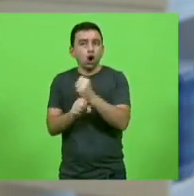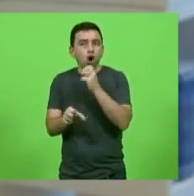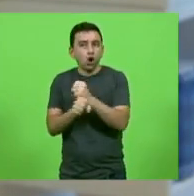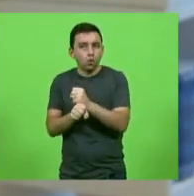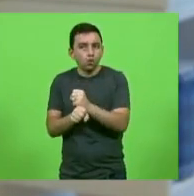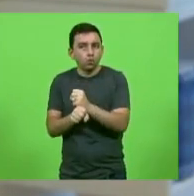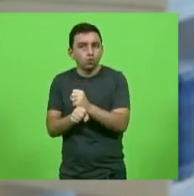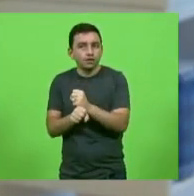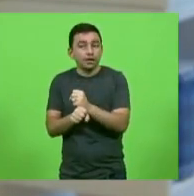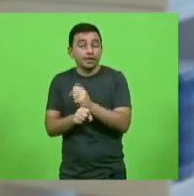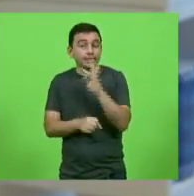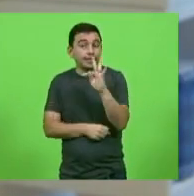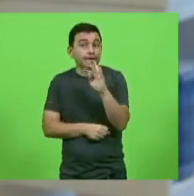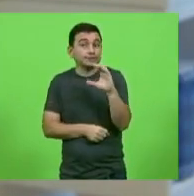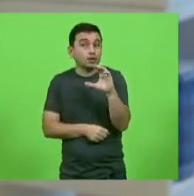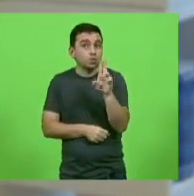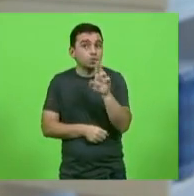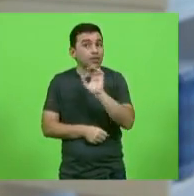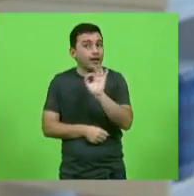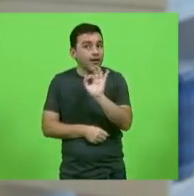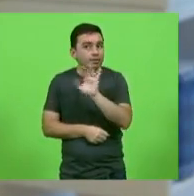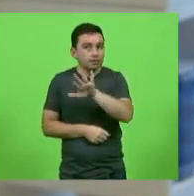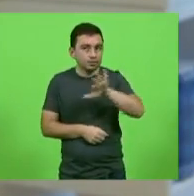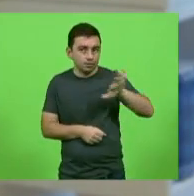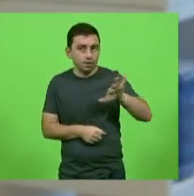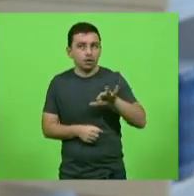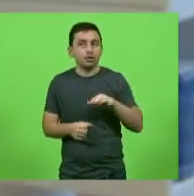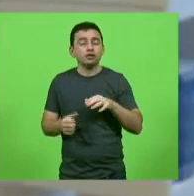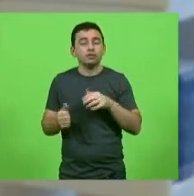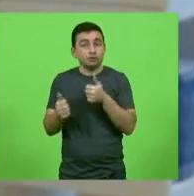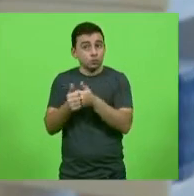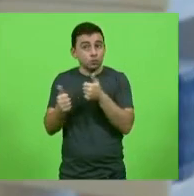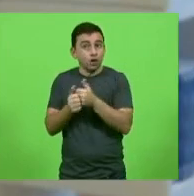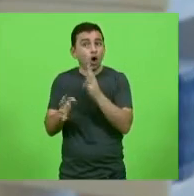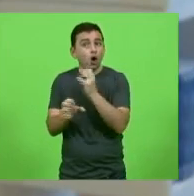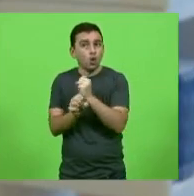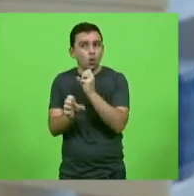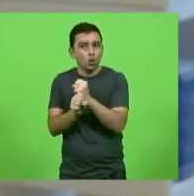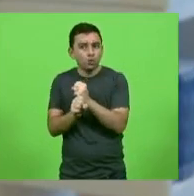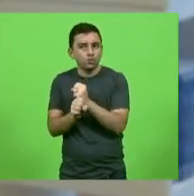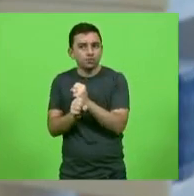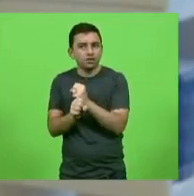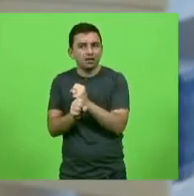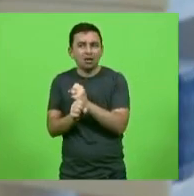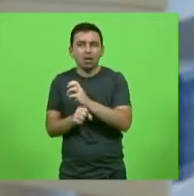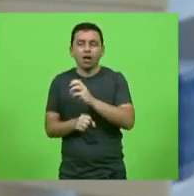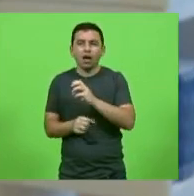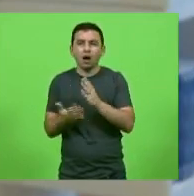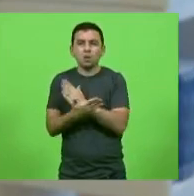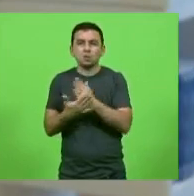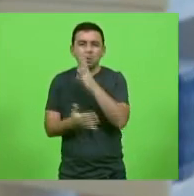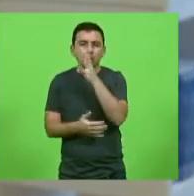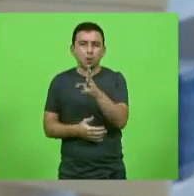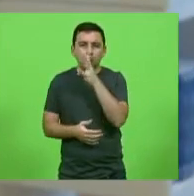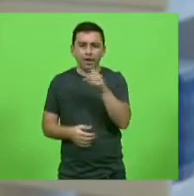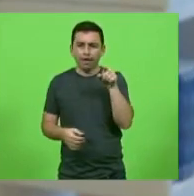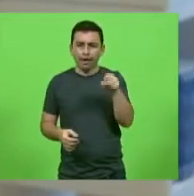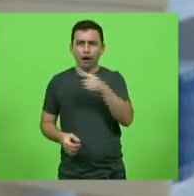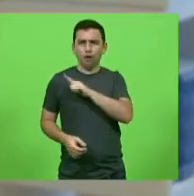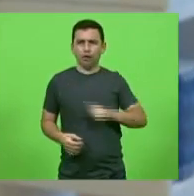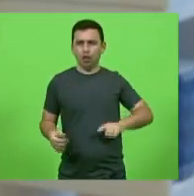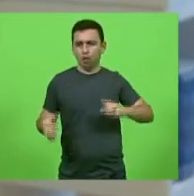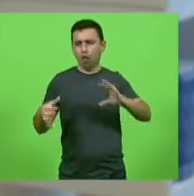o TCU, o Tribunal de Contas do Estado de Santa Catarina, aqui inclusive a acusação equivoca-se com quem teria o governador